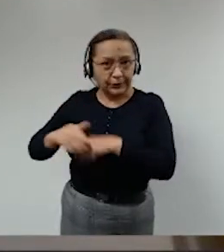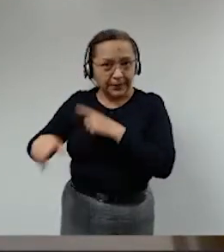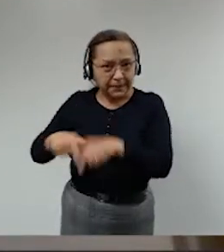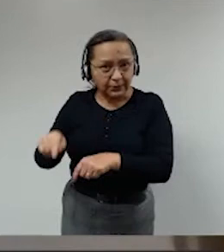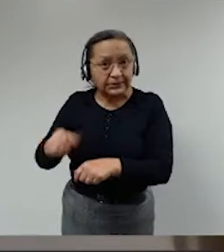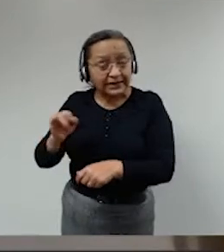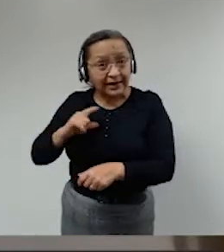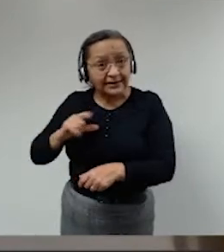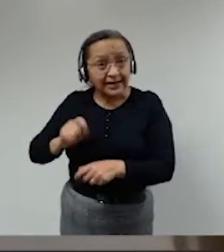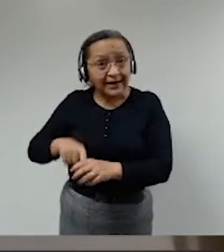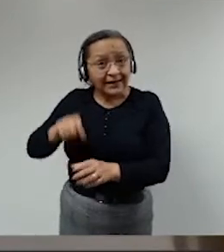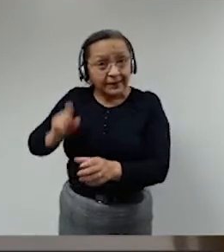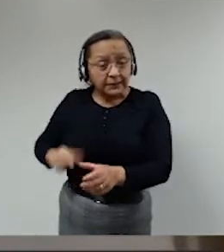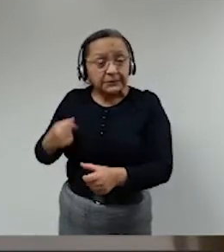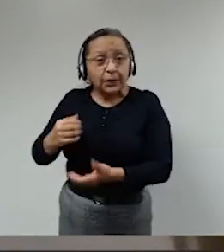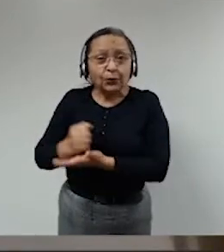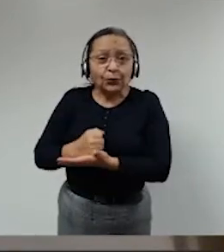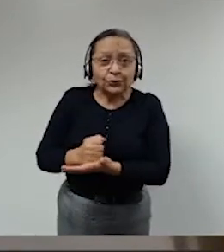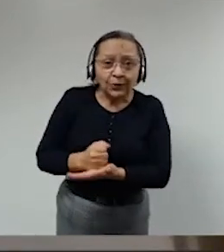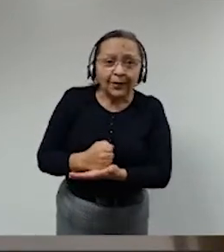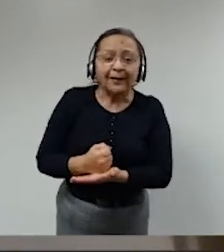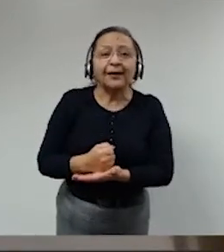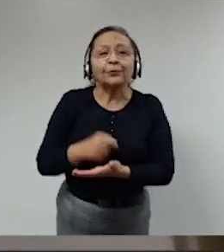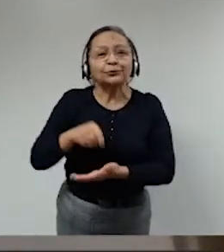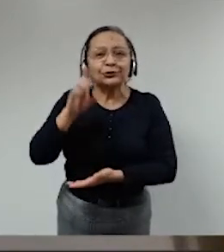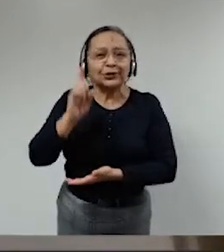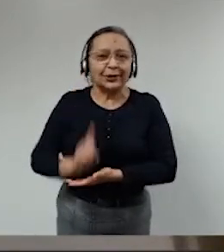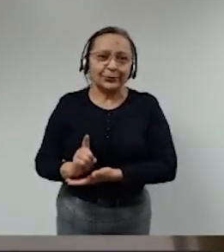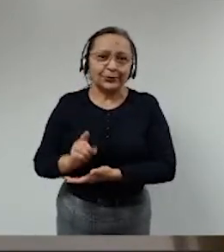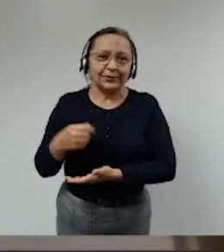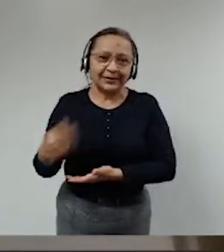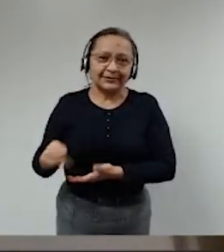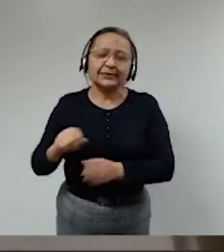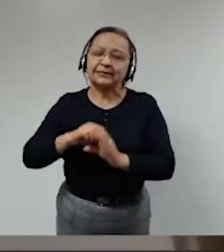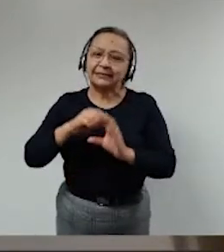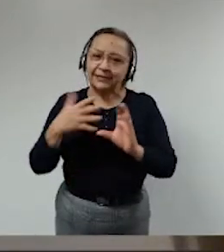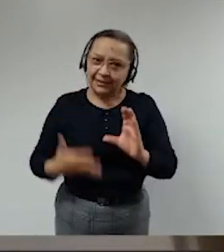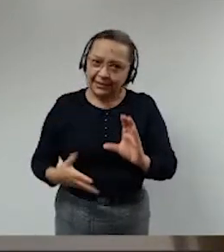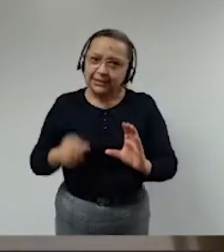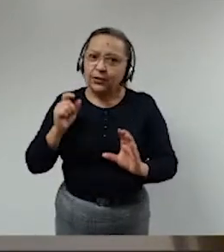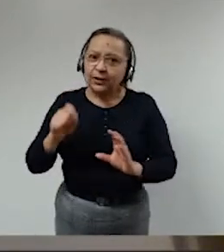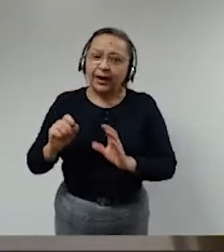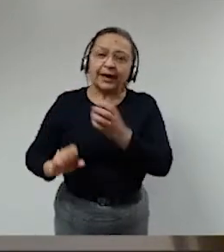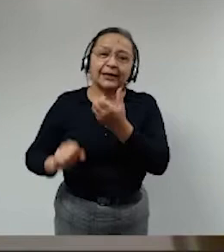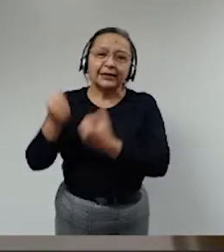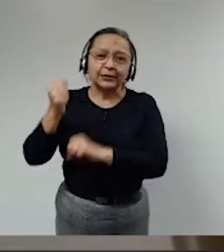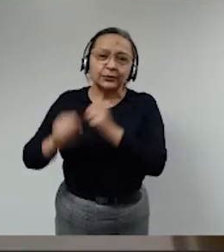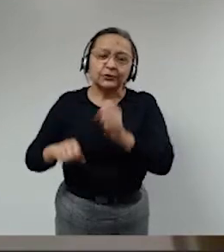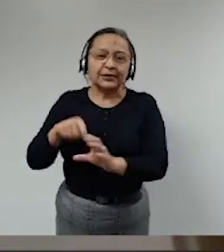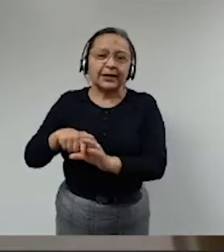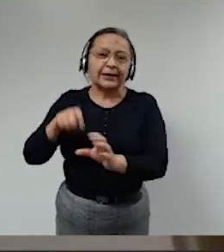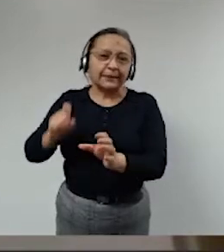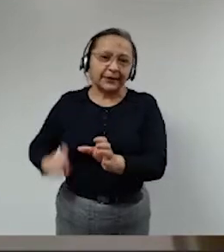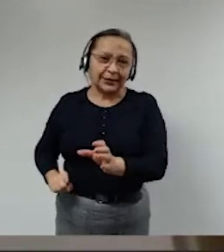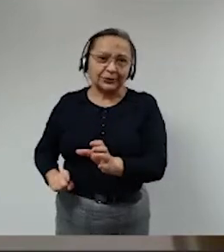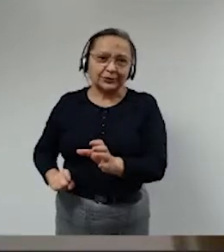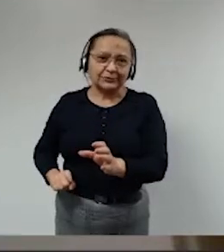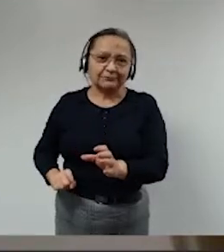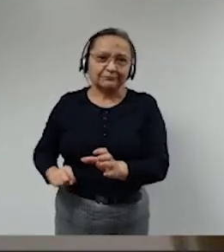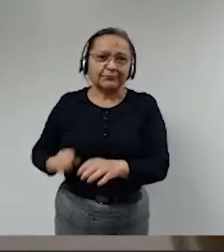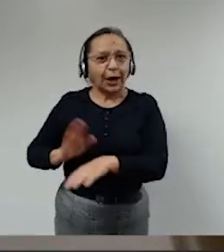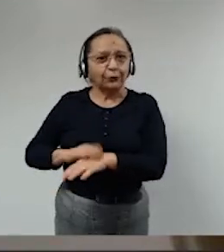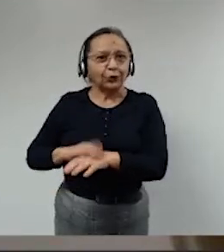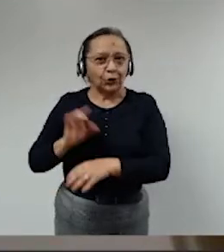para ser independente, precisa controlar a comércio, precisa controlar aqueles direitos. Isso é o que caracteriza a indústria independente, né?